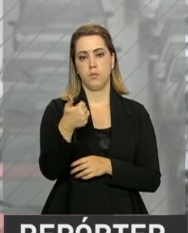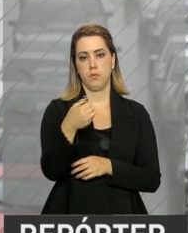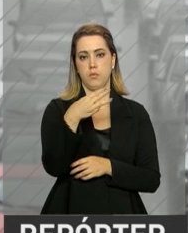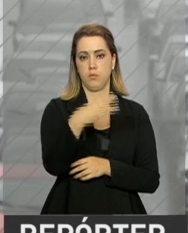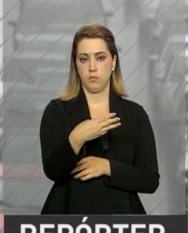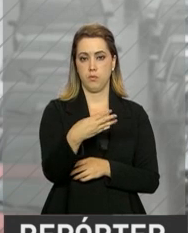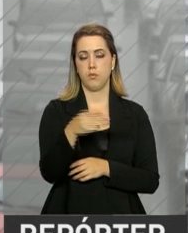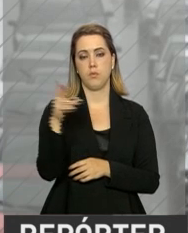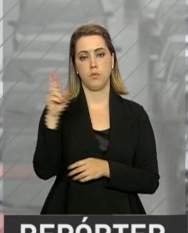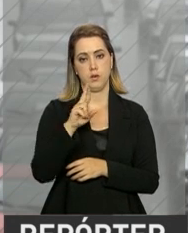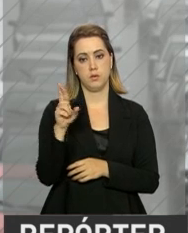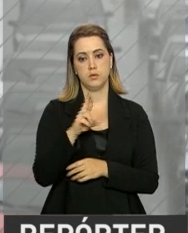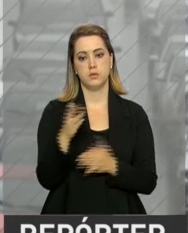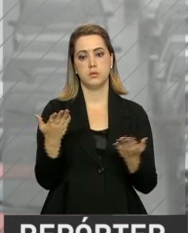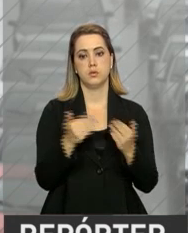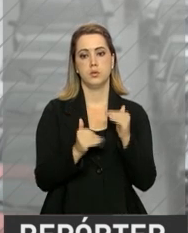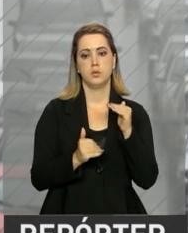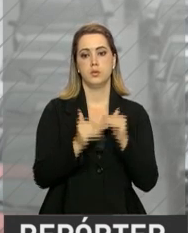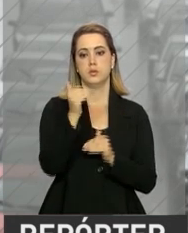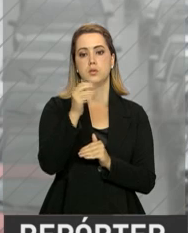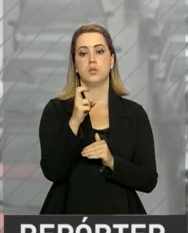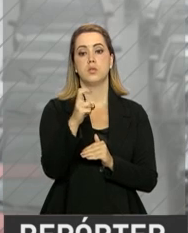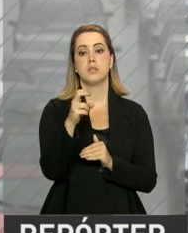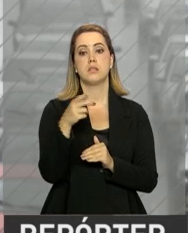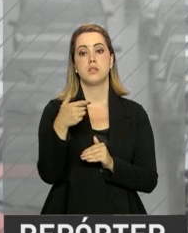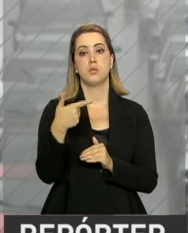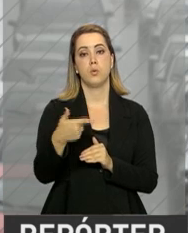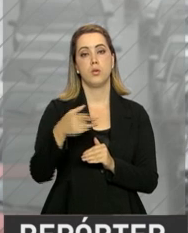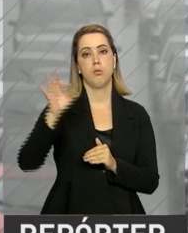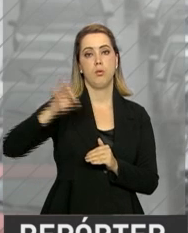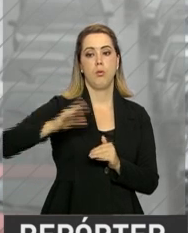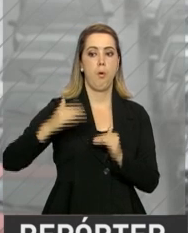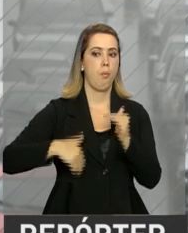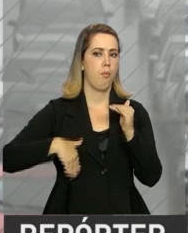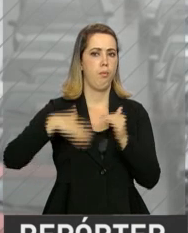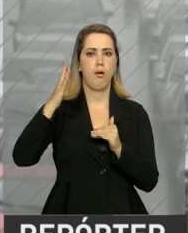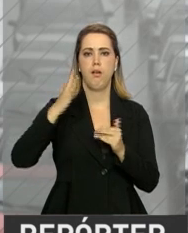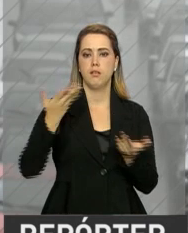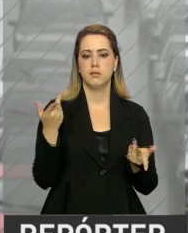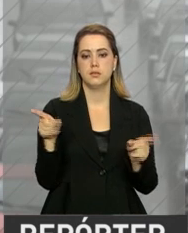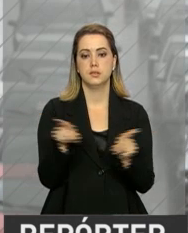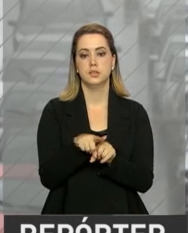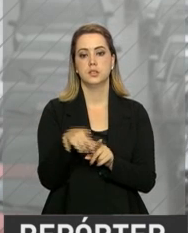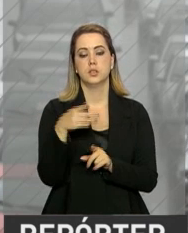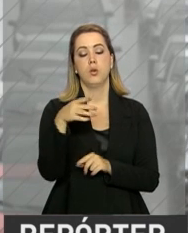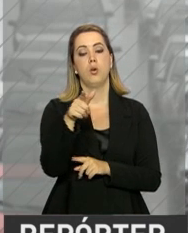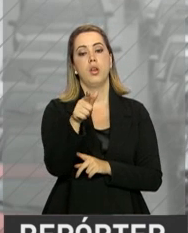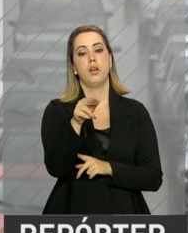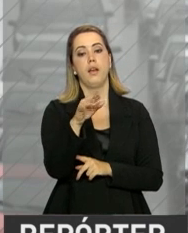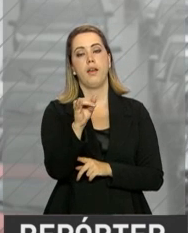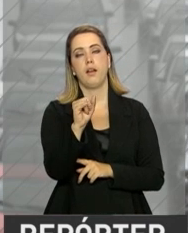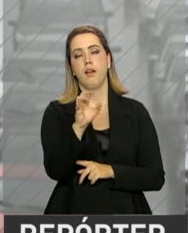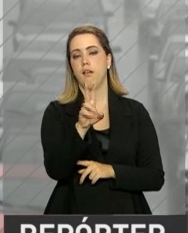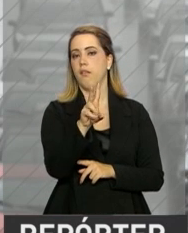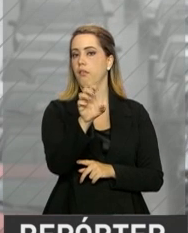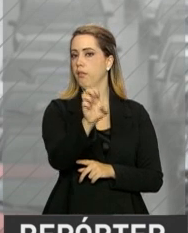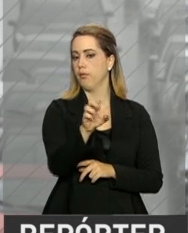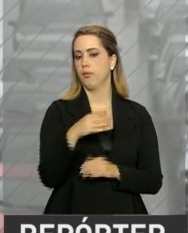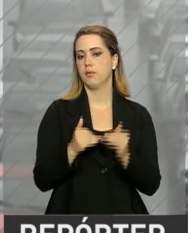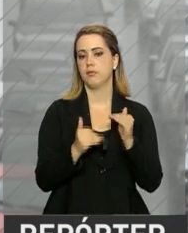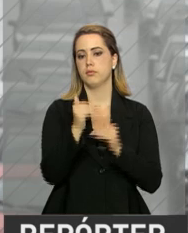130,16 um aumento de 52% no caso das infrações graves o aumento foi